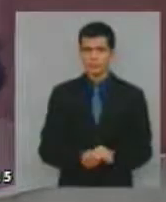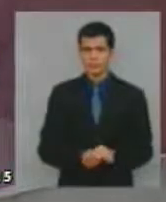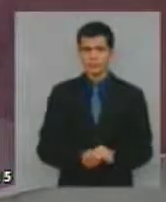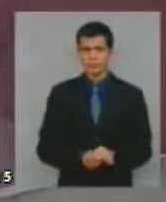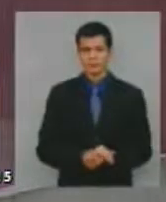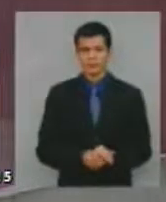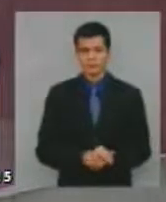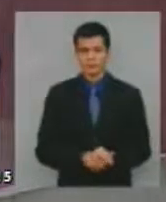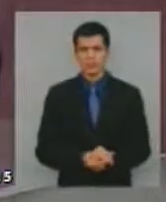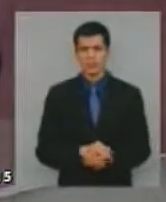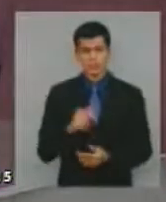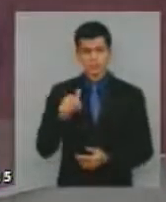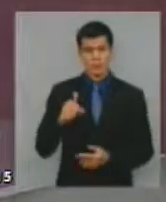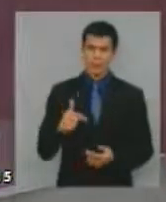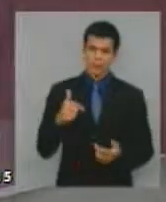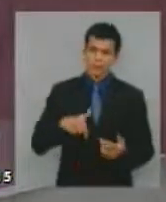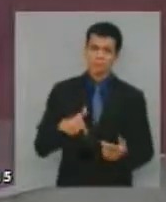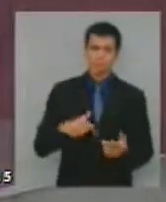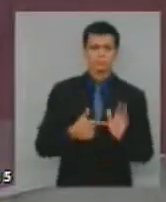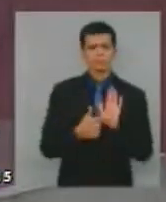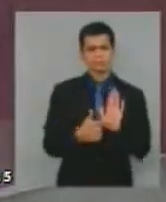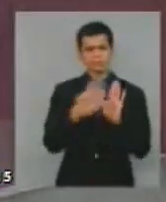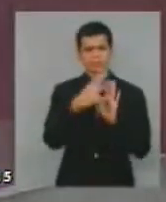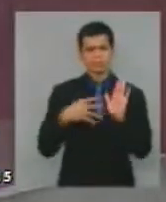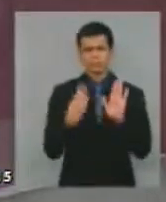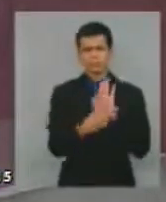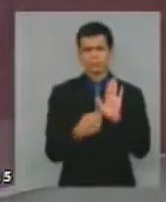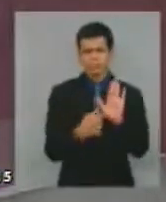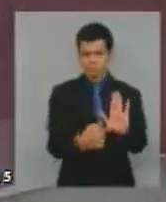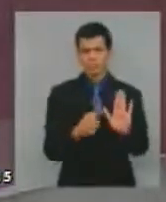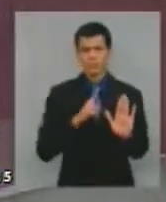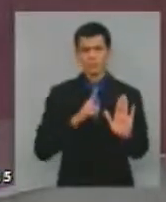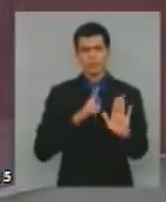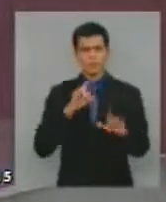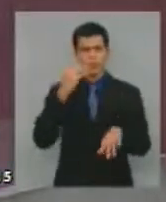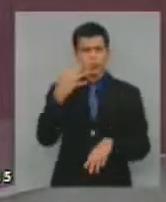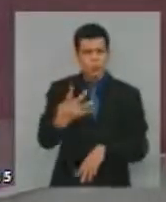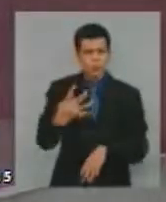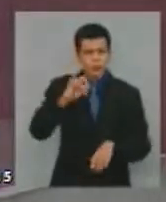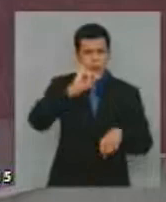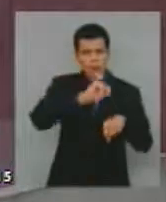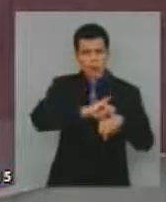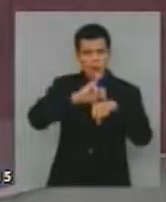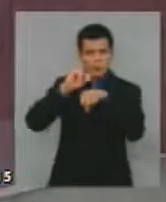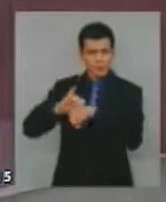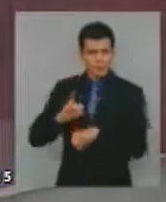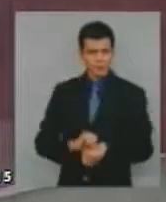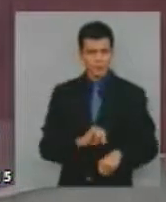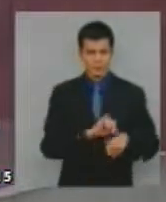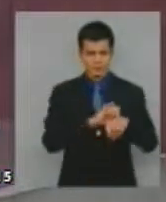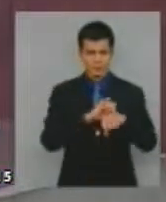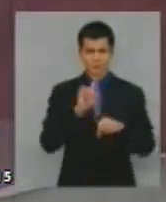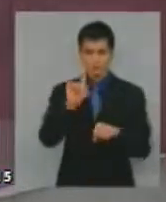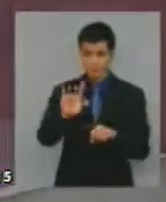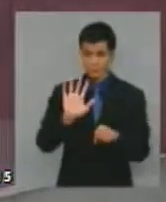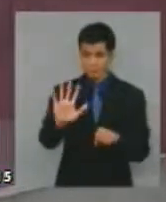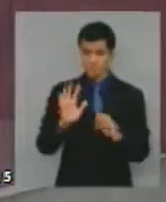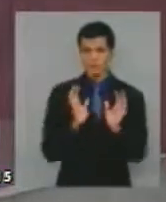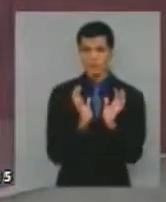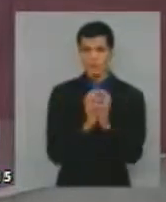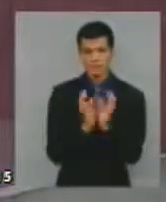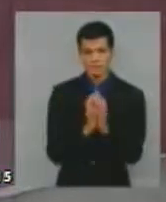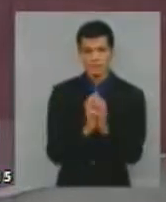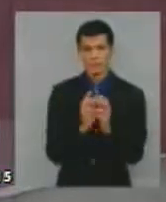Janeiro. Aqui os dados, vou trazer 4 capitais, deputados. Recife, Rio,